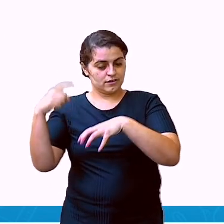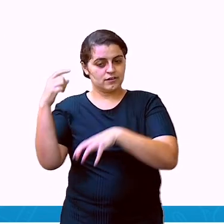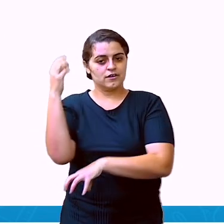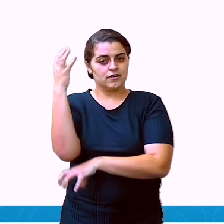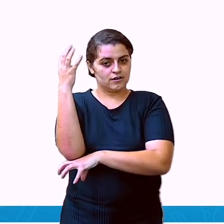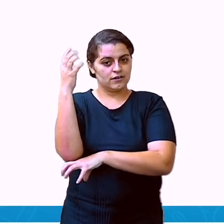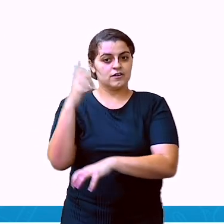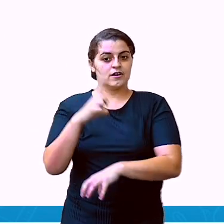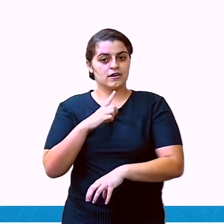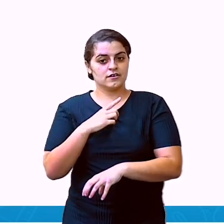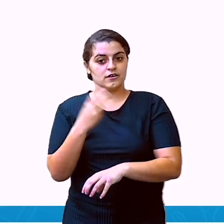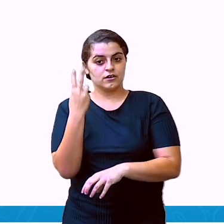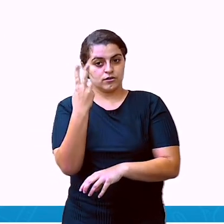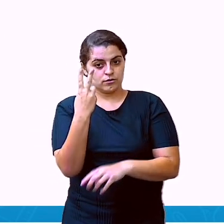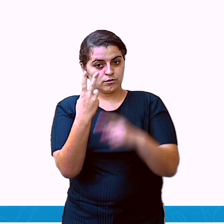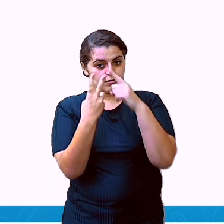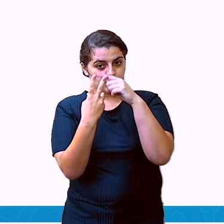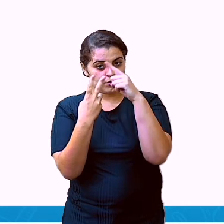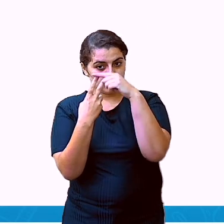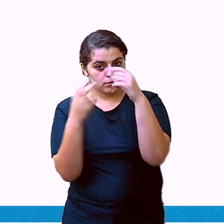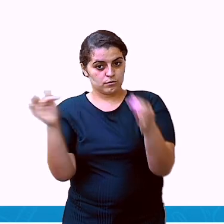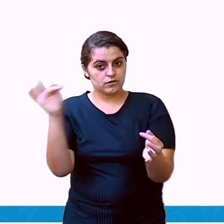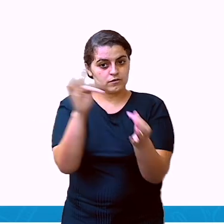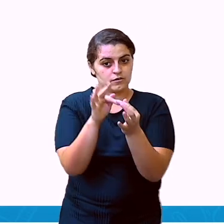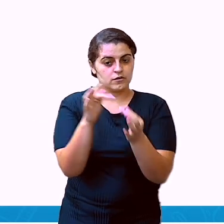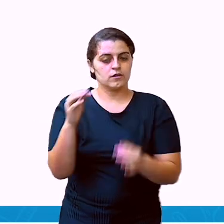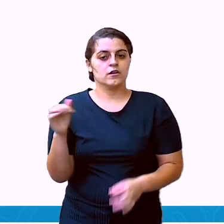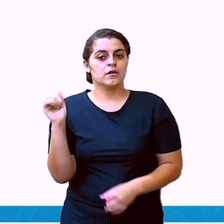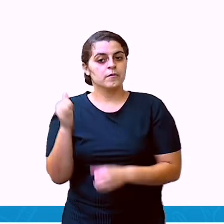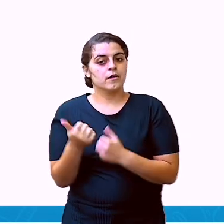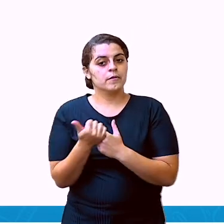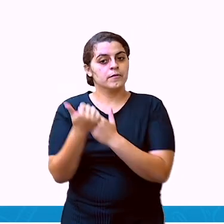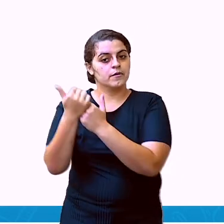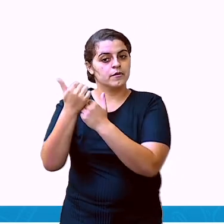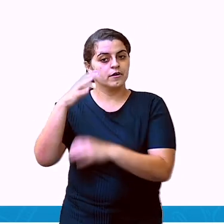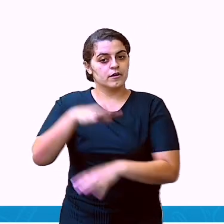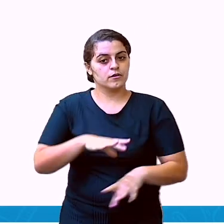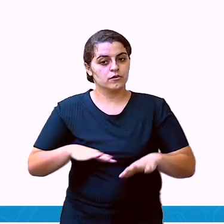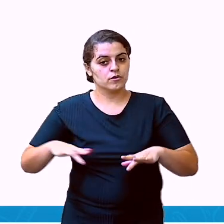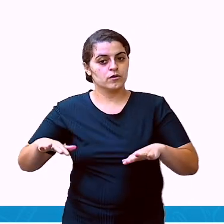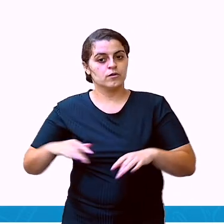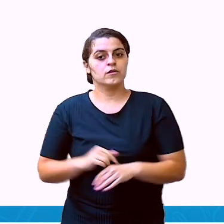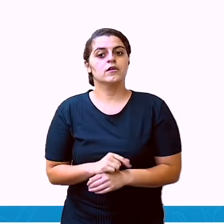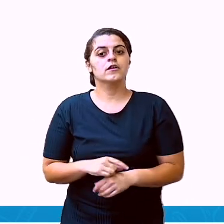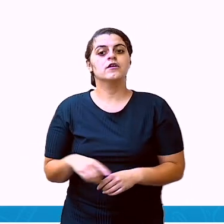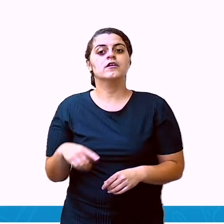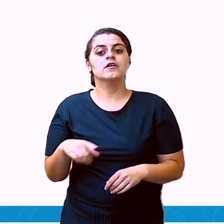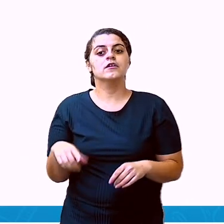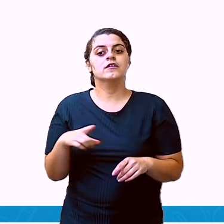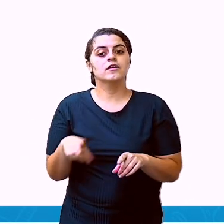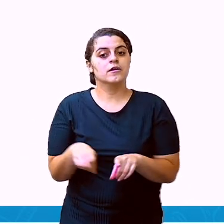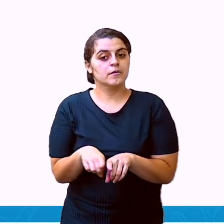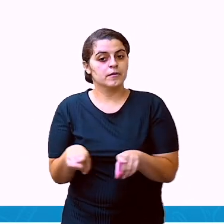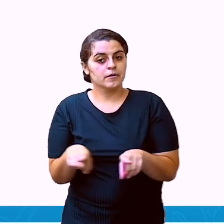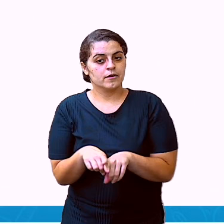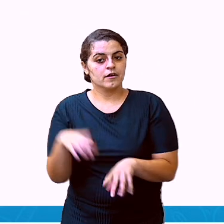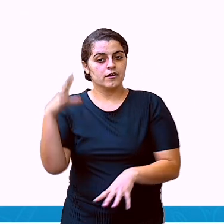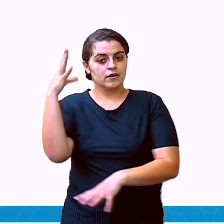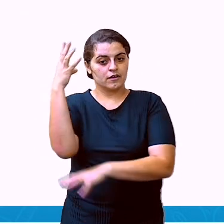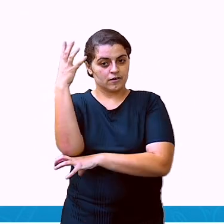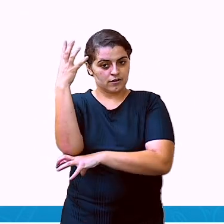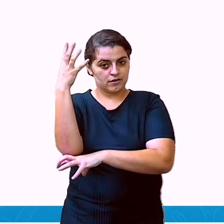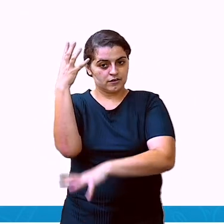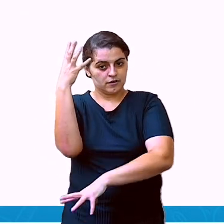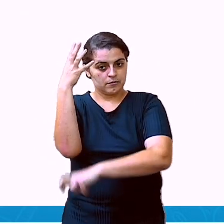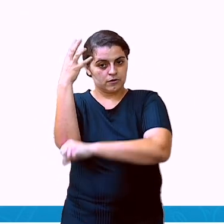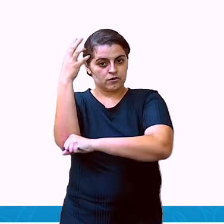ela tem duas funções. Serve para fixação ao solo e como órgão absorvente de